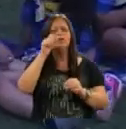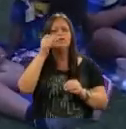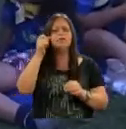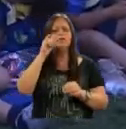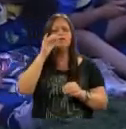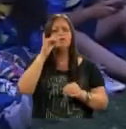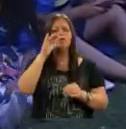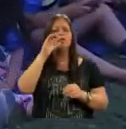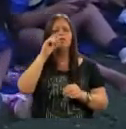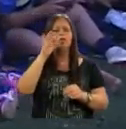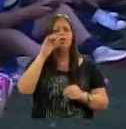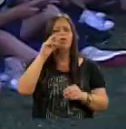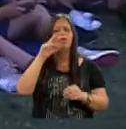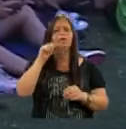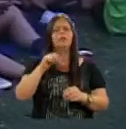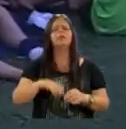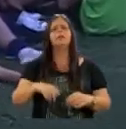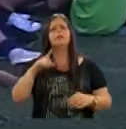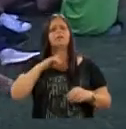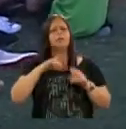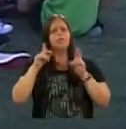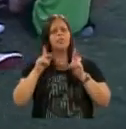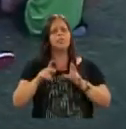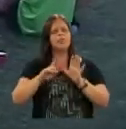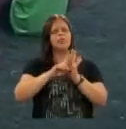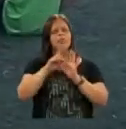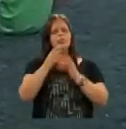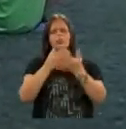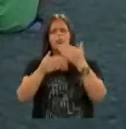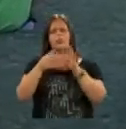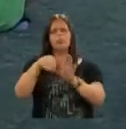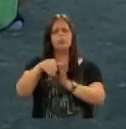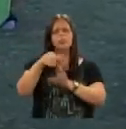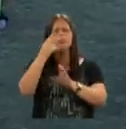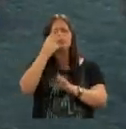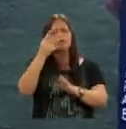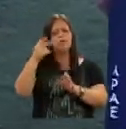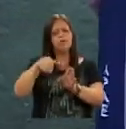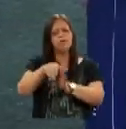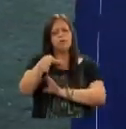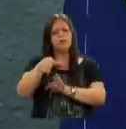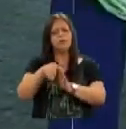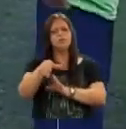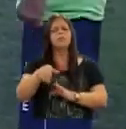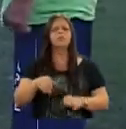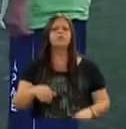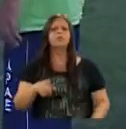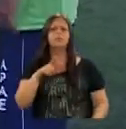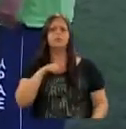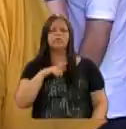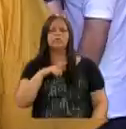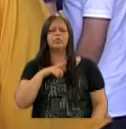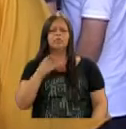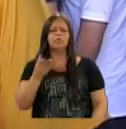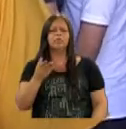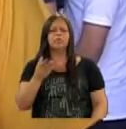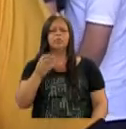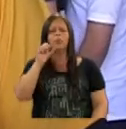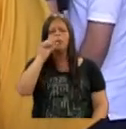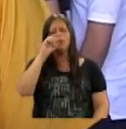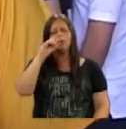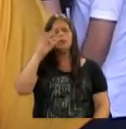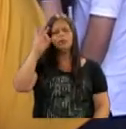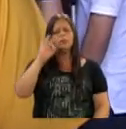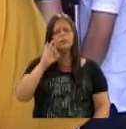gente representado de todos os conselhos dos 22 conselhos e deve ter em torno de 80%